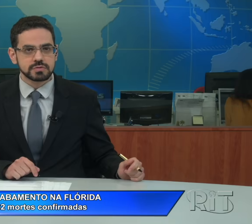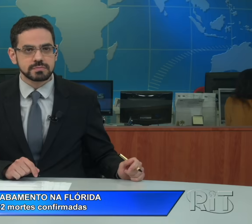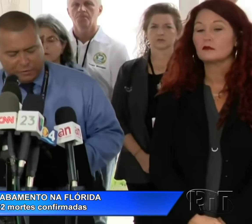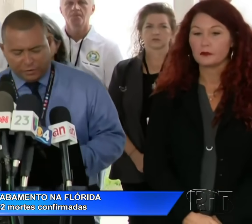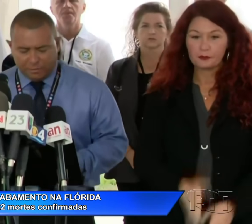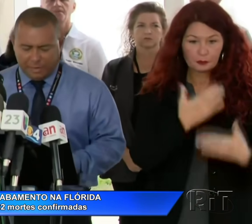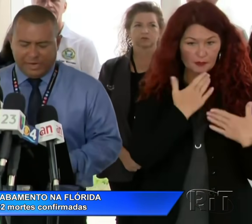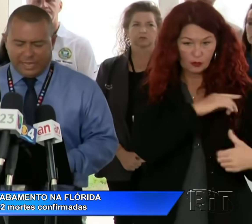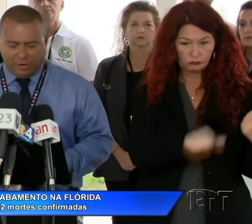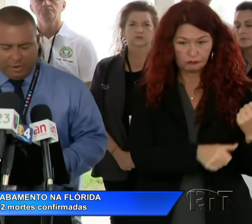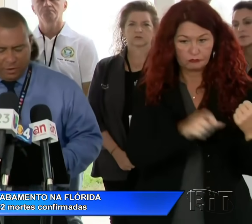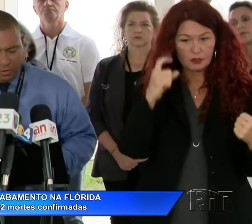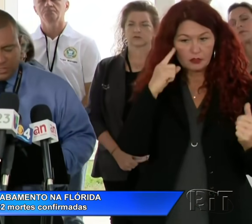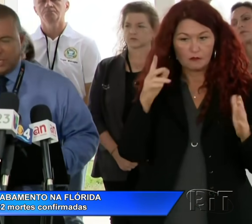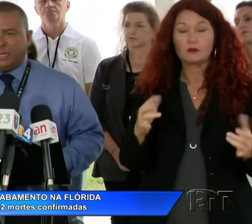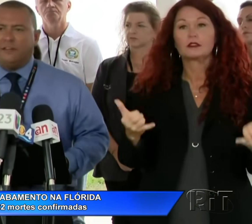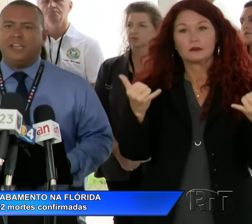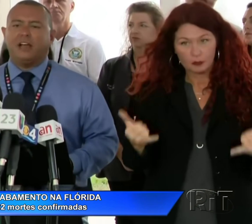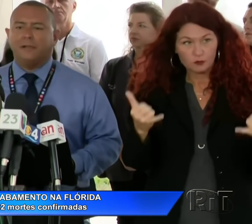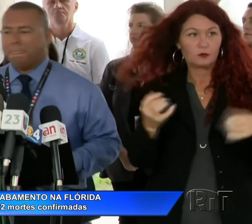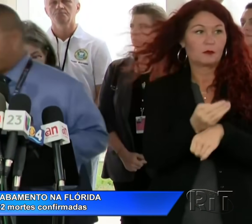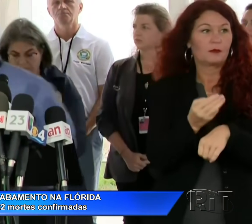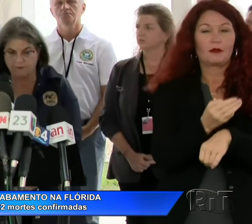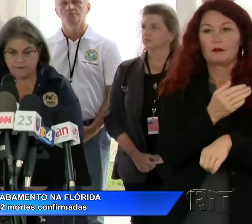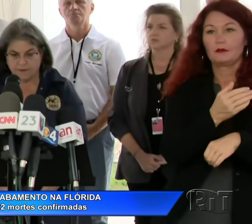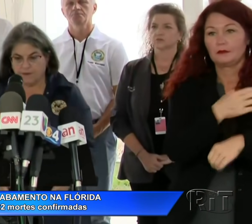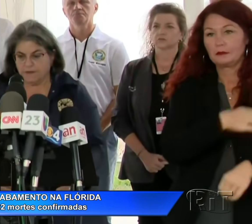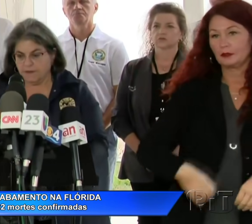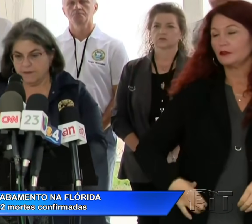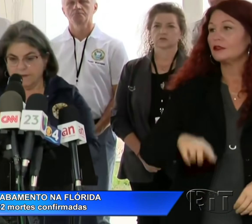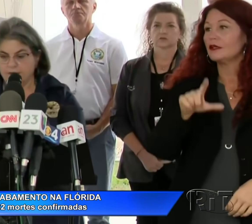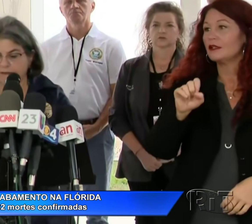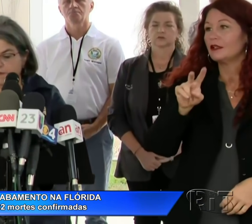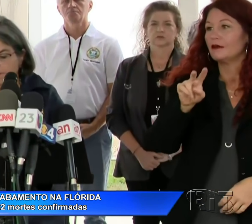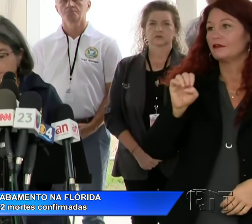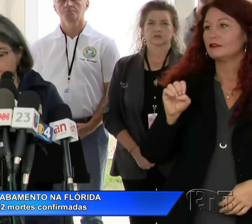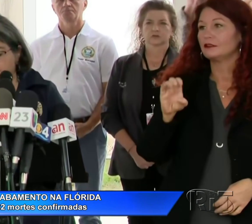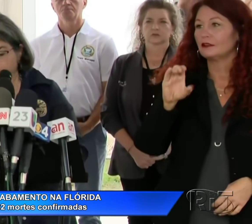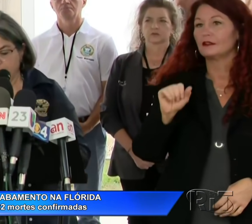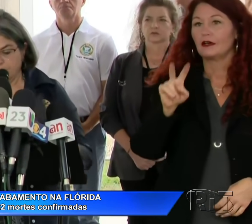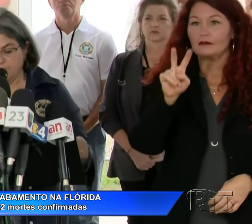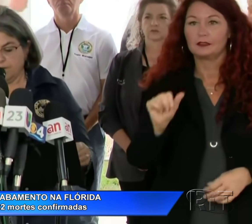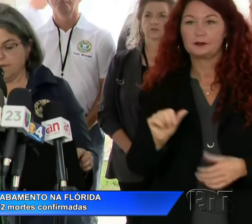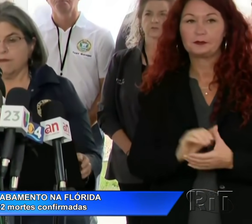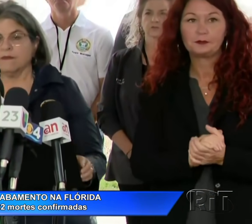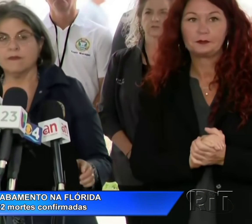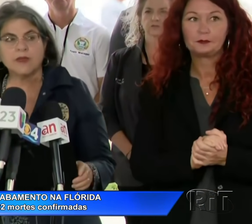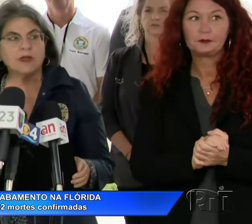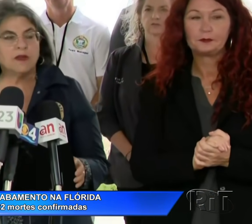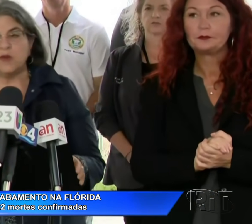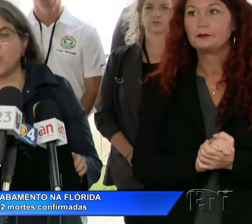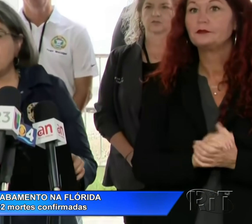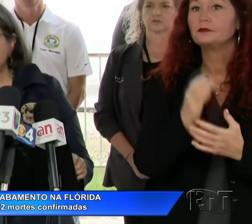Unidos. A prefeita do condado de Miami-Dade, Daniela Cava, anunciou nesta terça-feira que o número de mortos pelo